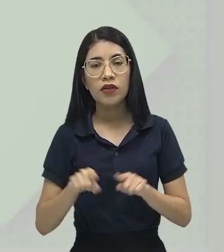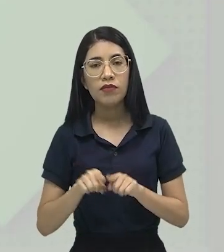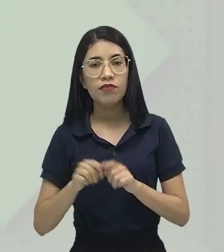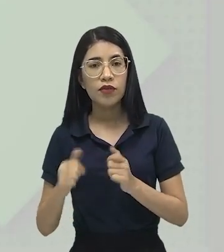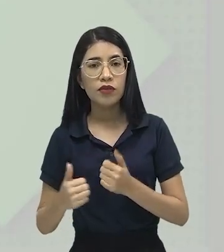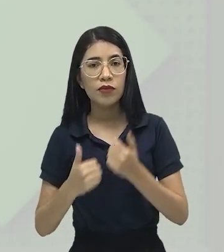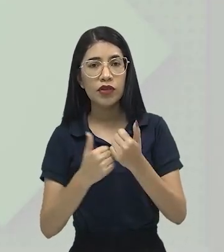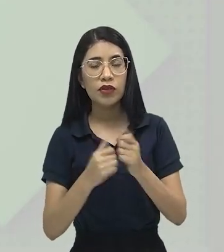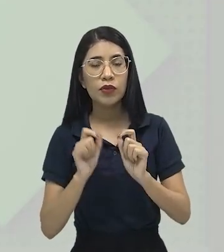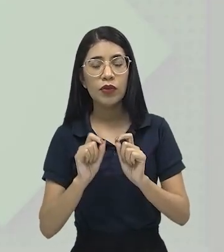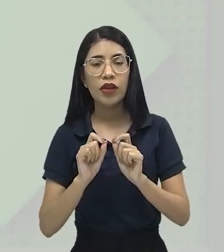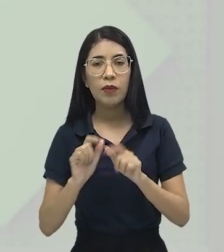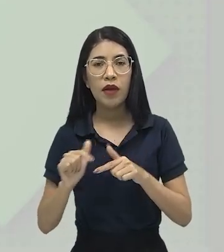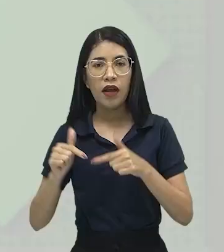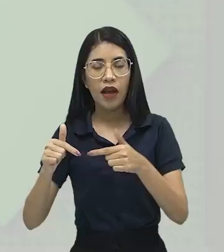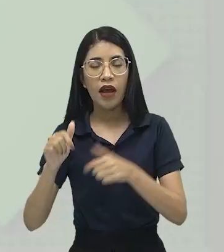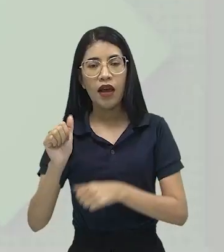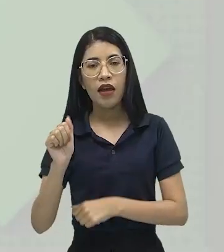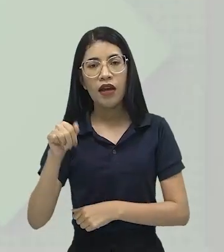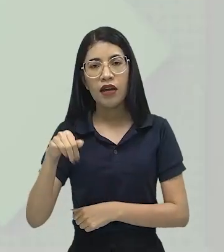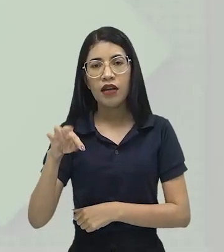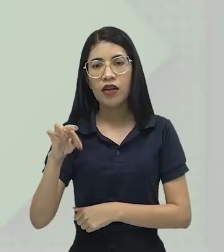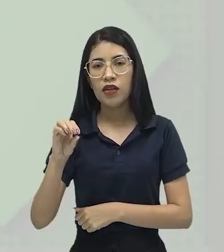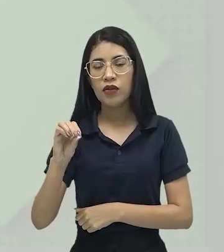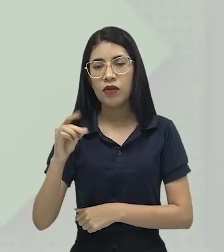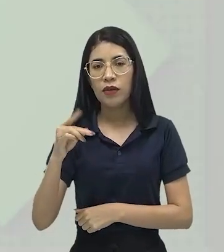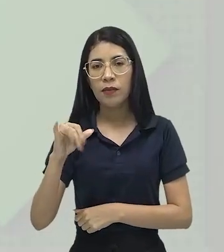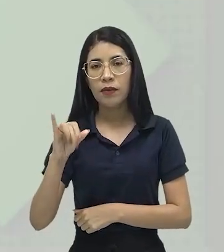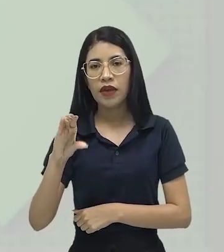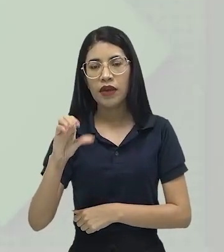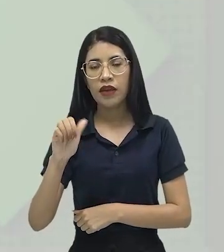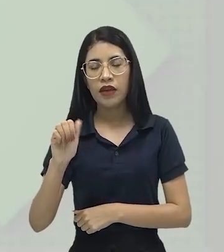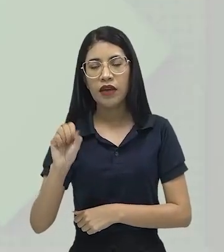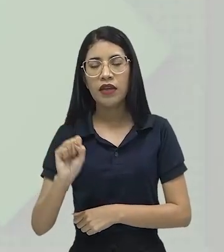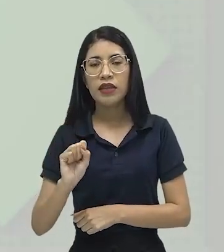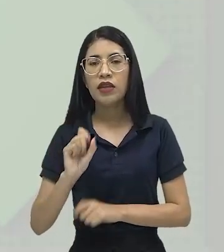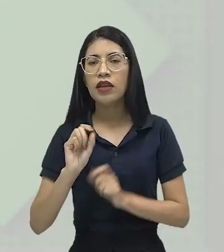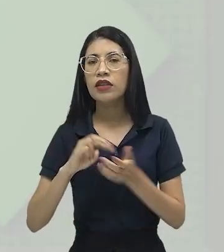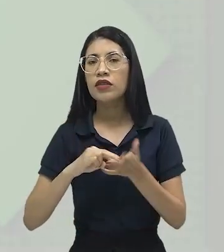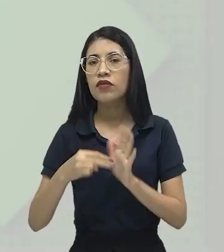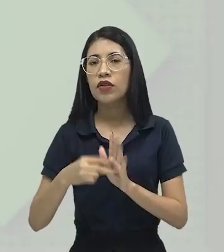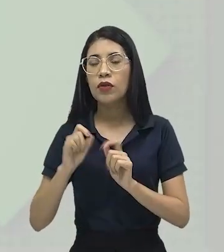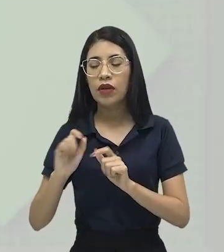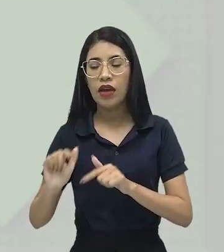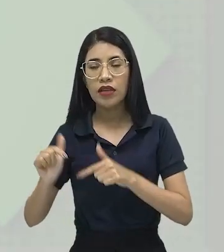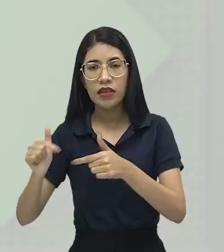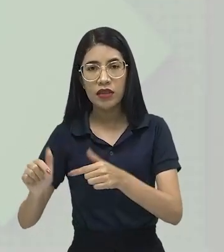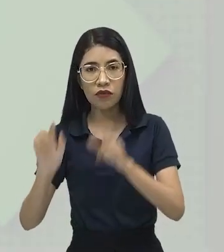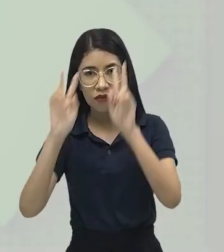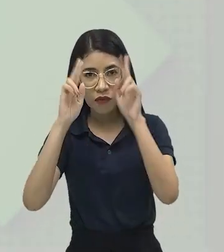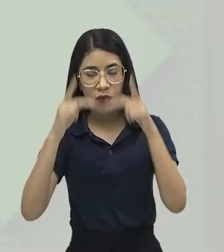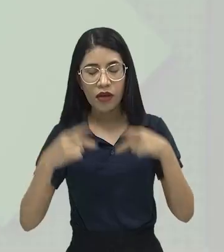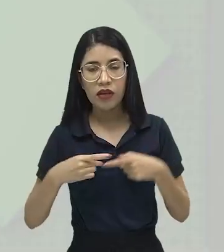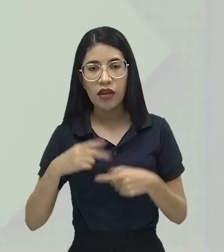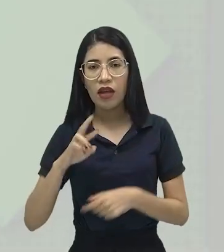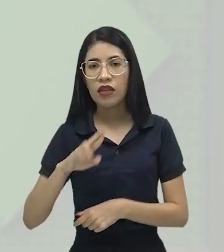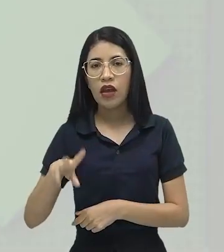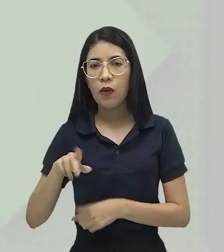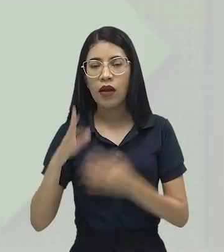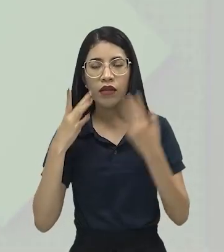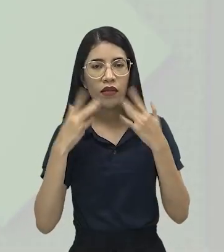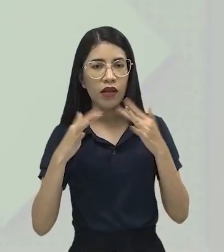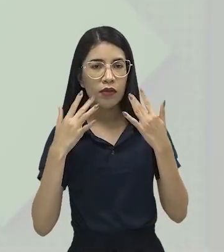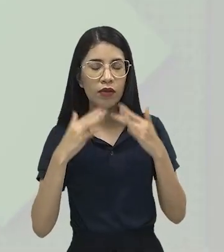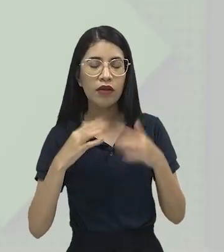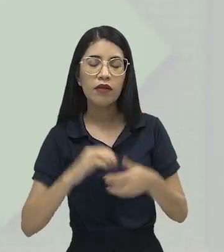por atividades antrópicas, né? O que quer dizer que a ação do homem. Foi o homem quem fez, não foi algo